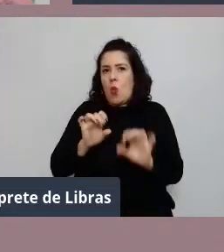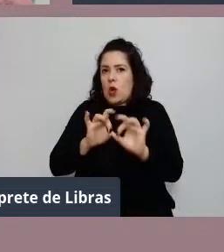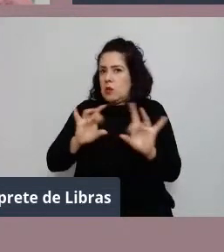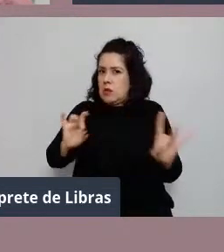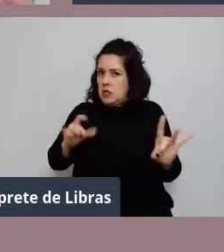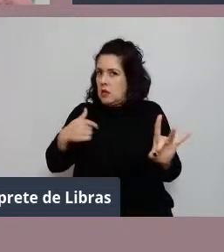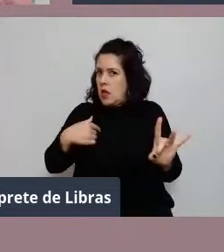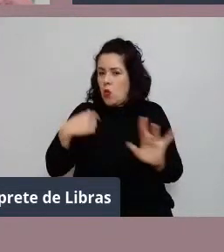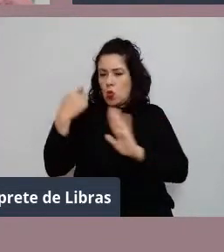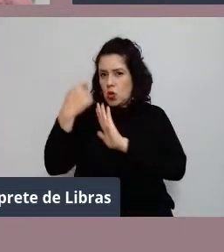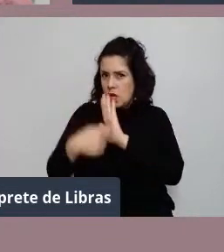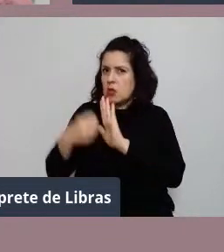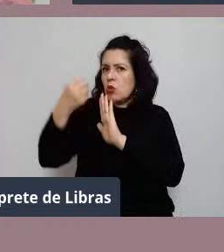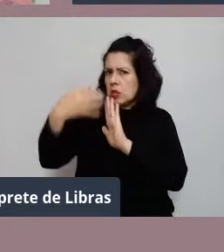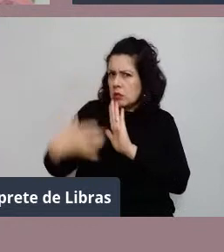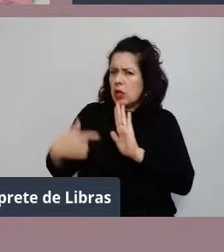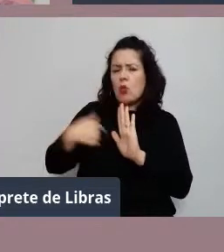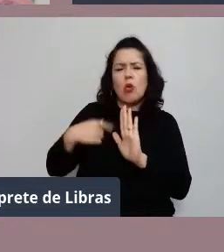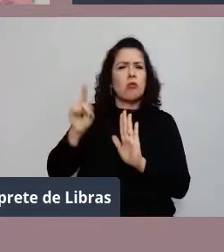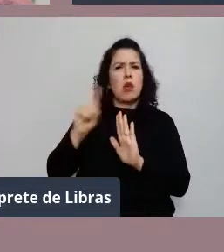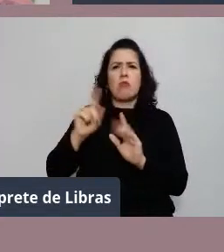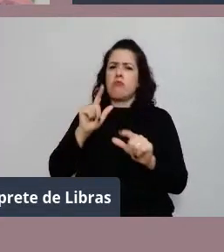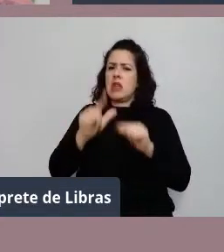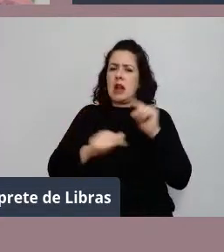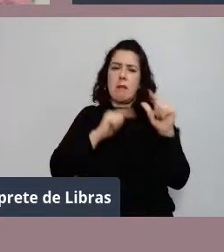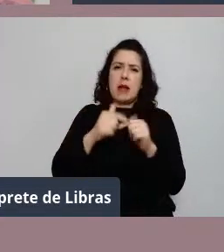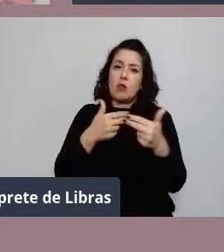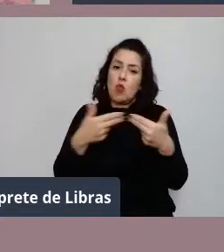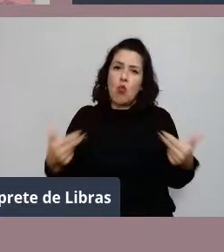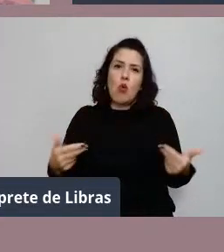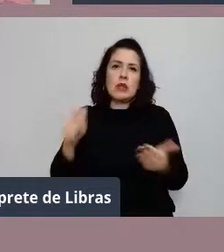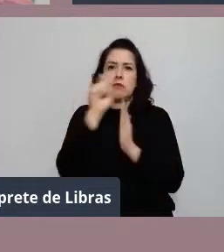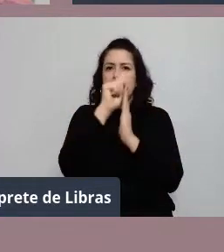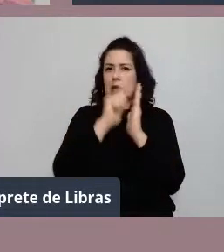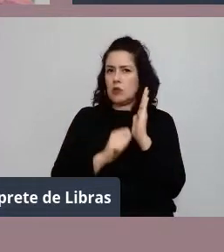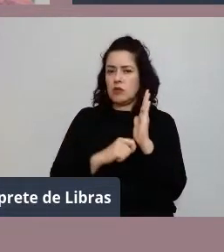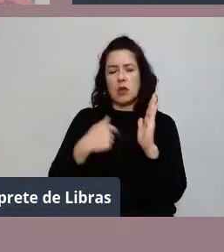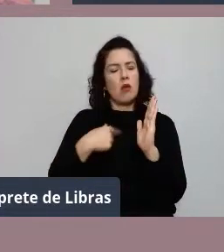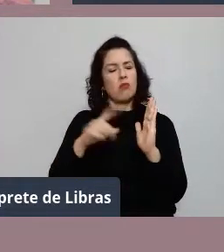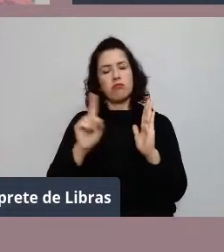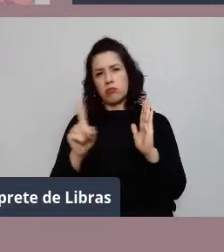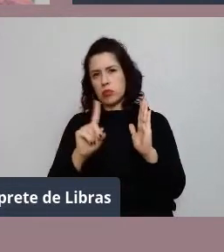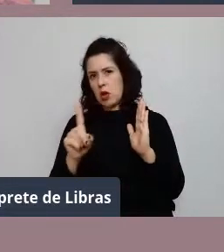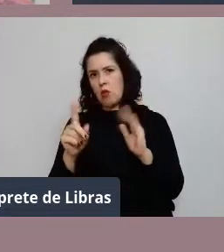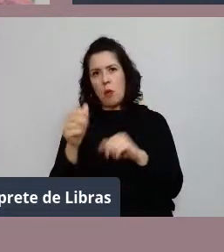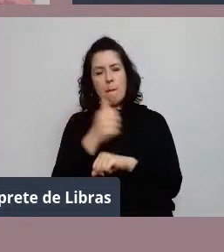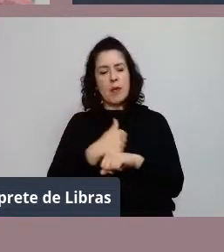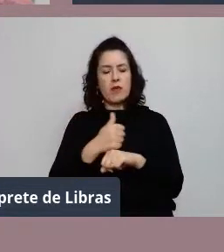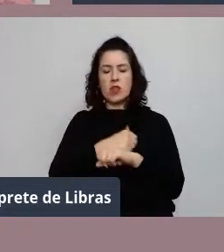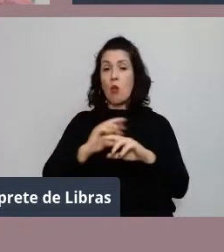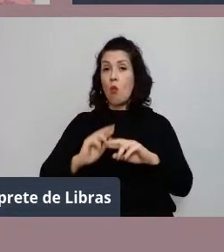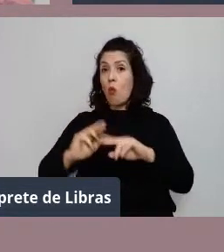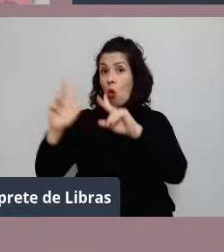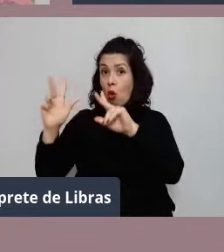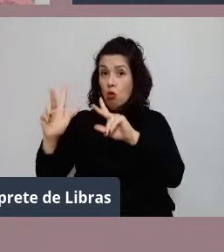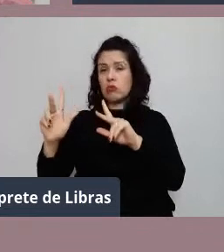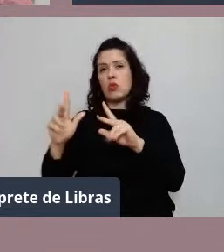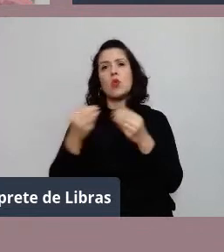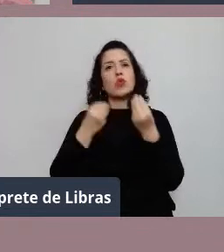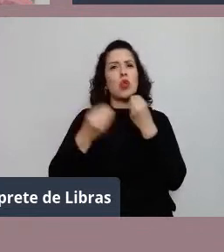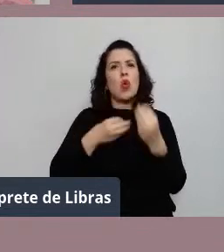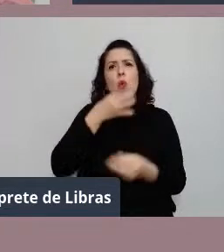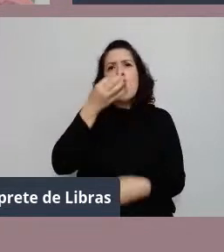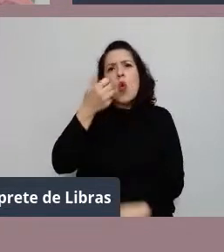eu não trabalho, né, com manuscritos, não faço esse tipo de trabalho como crítica e teórica, mas acho que é